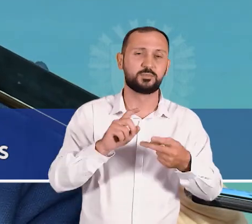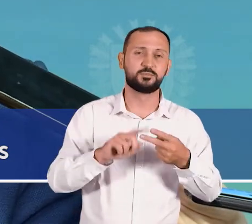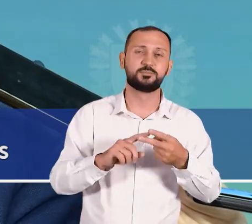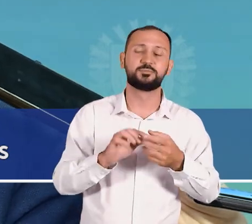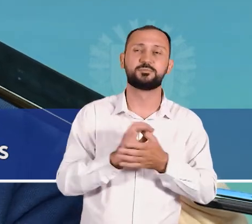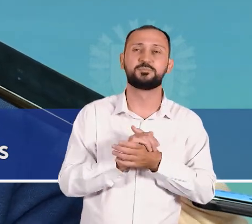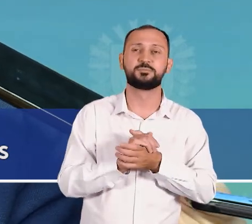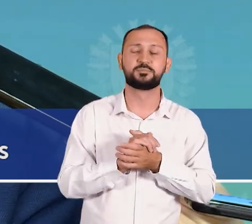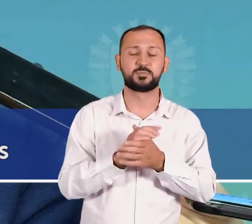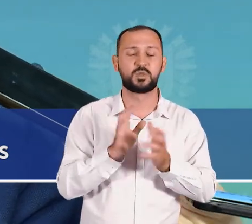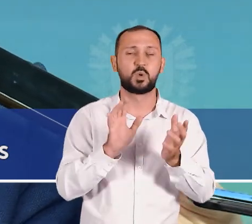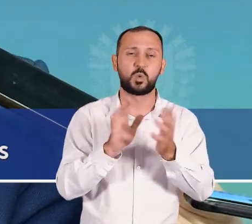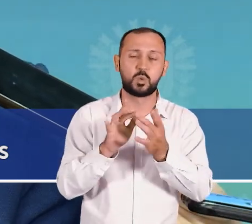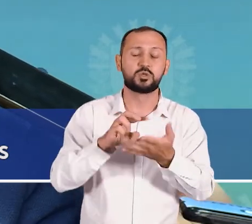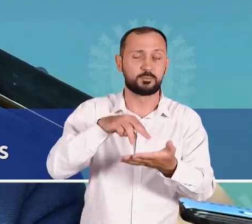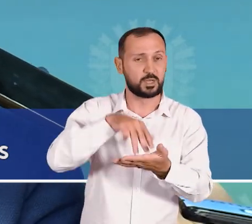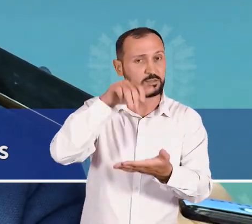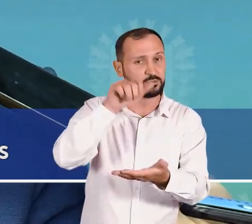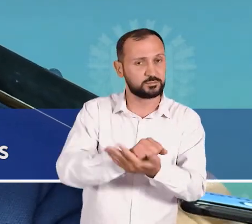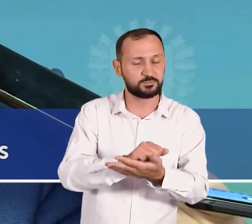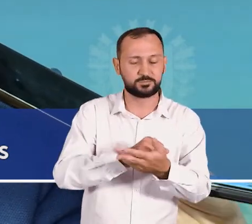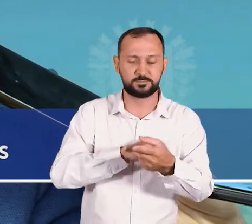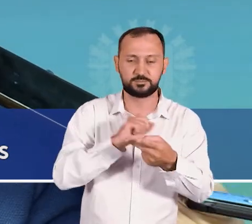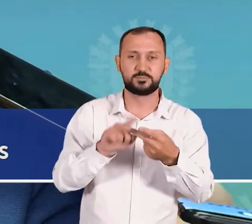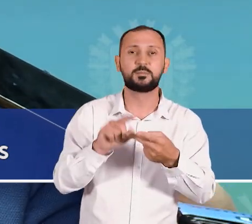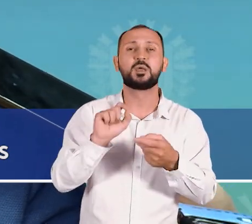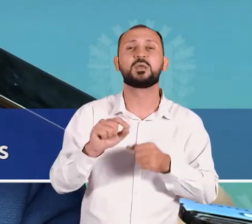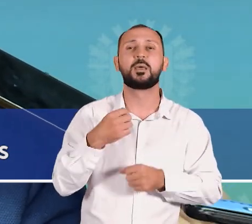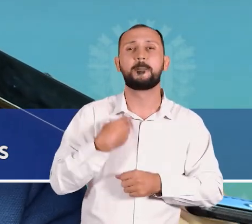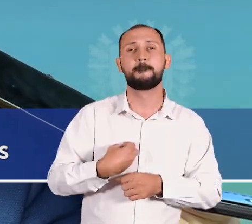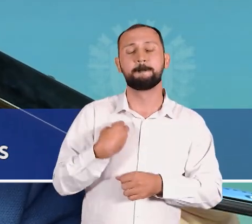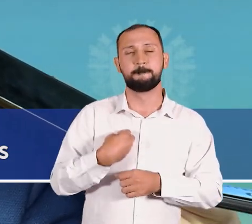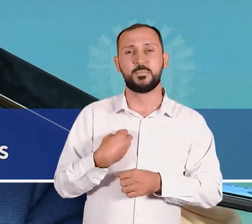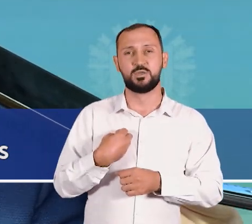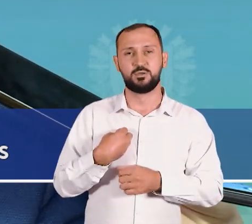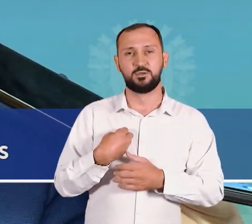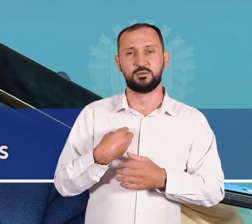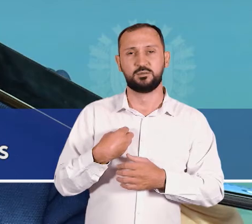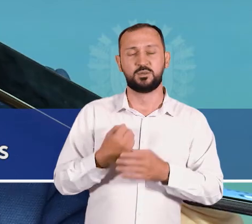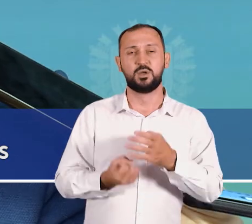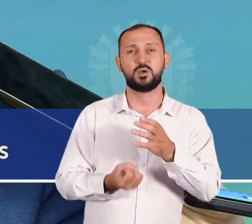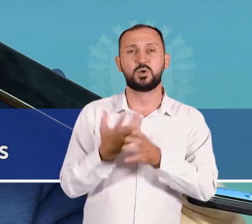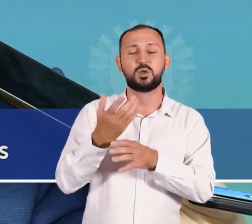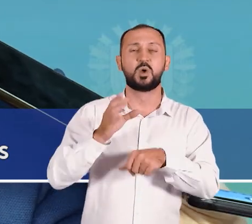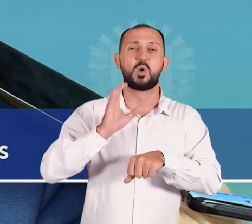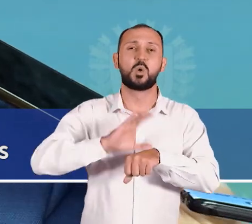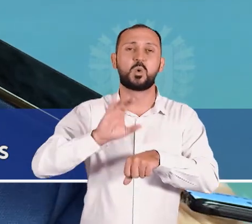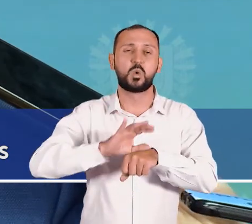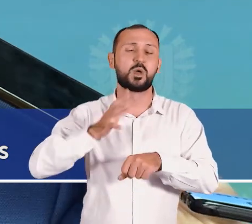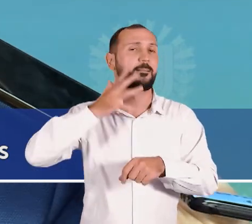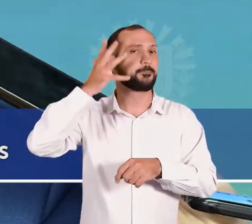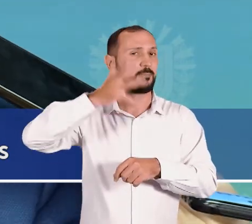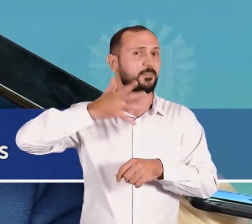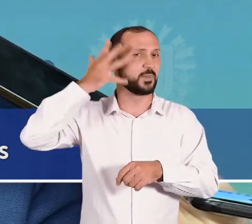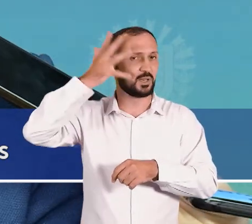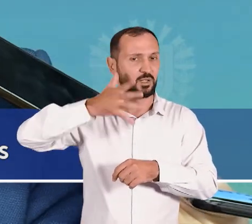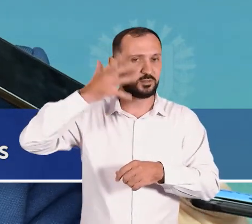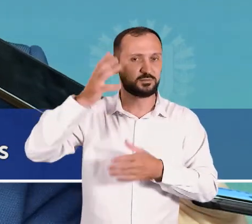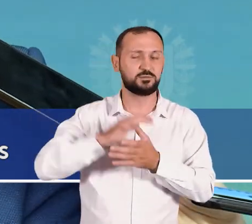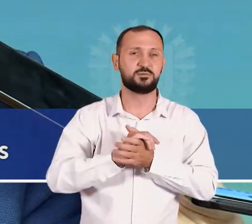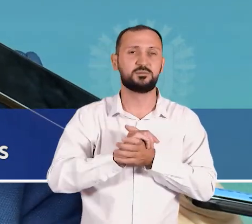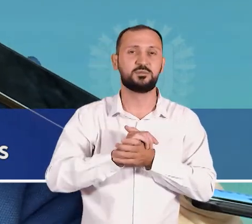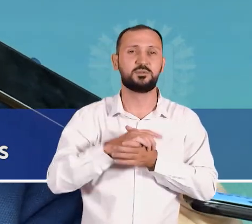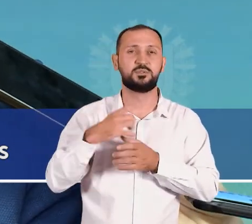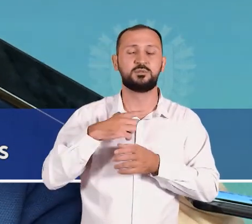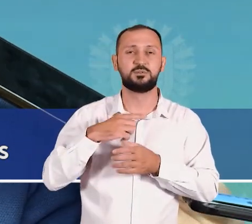acadêmicos, né, são ligados a universidades, matriculados, para que sejam criados cursos,